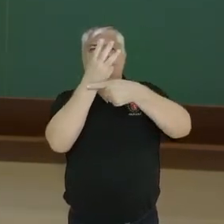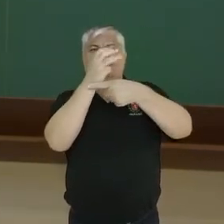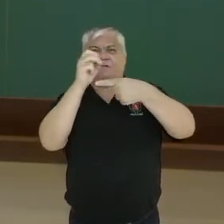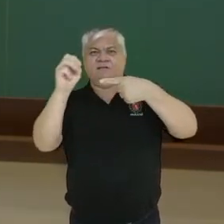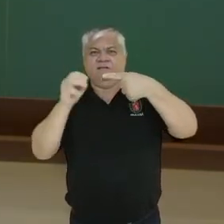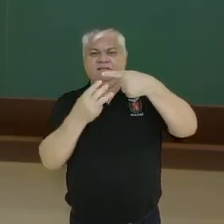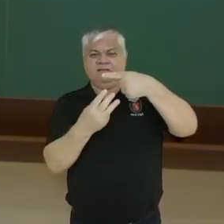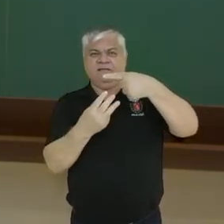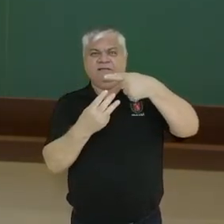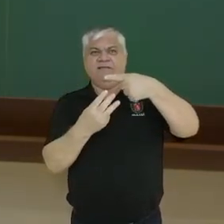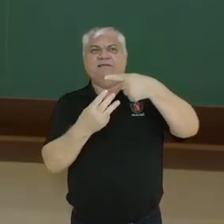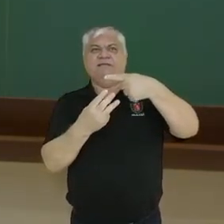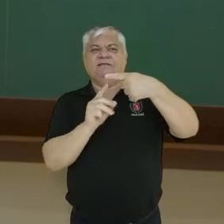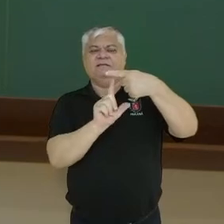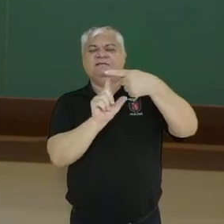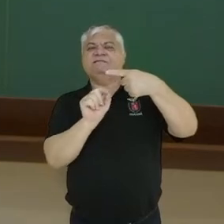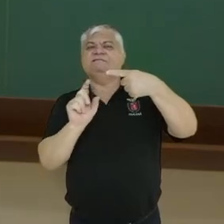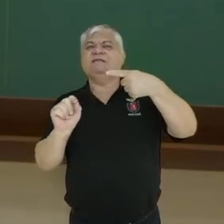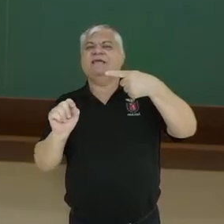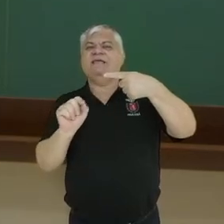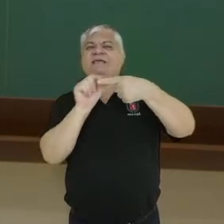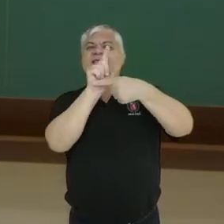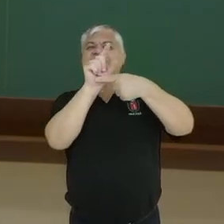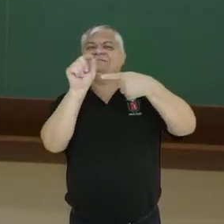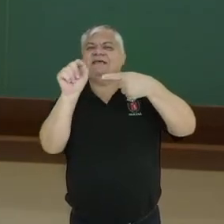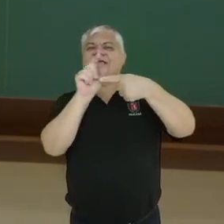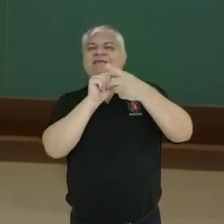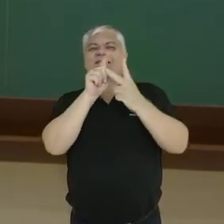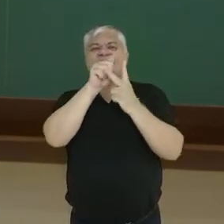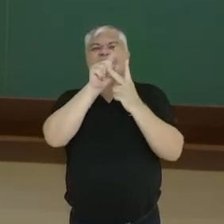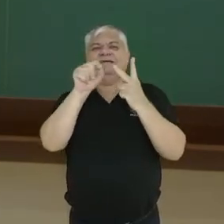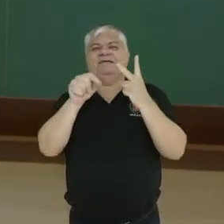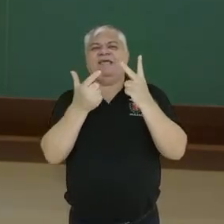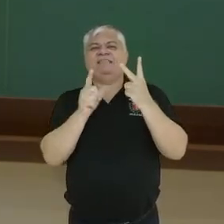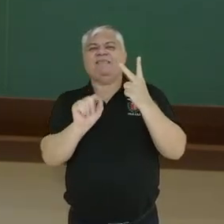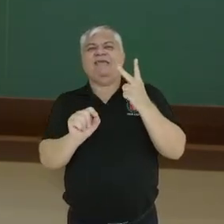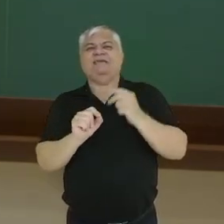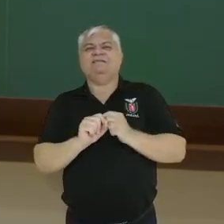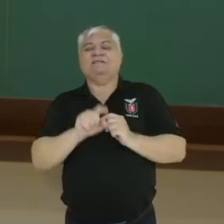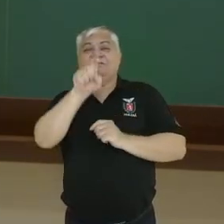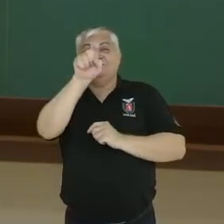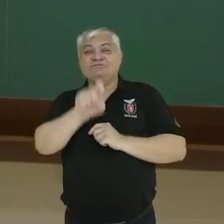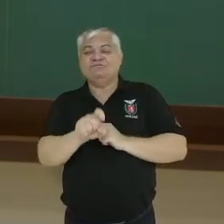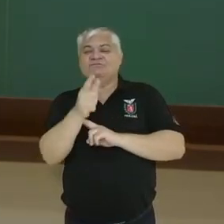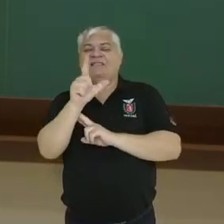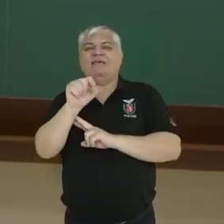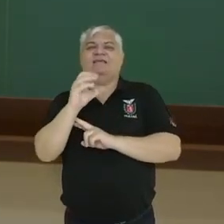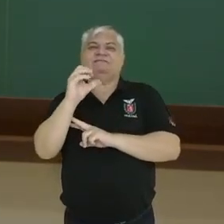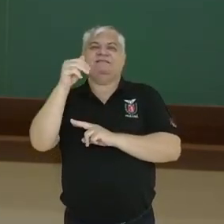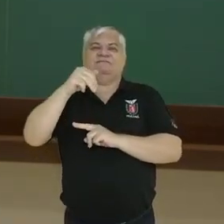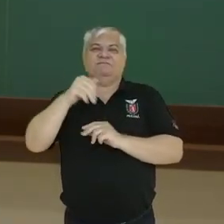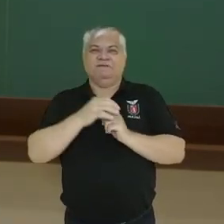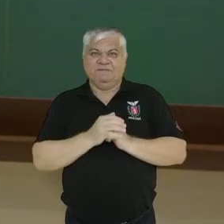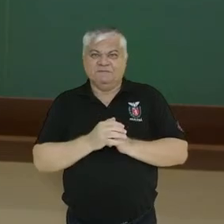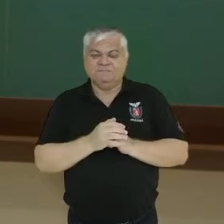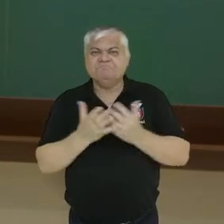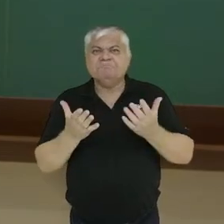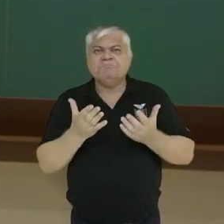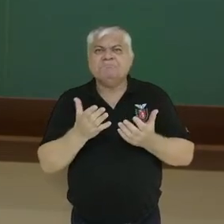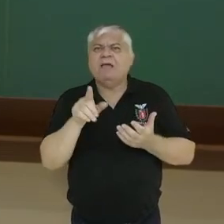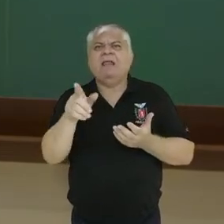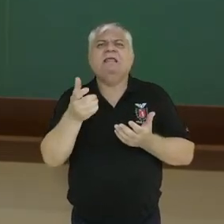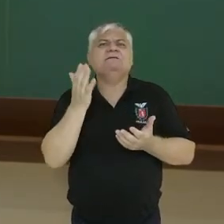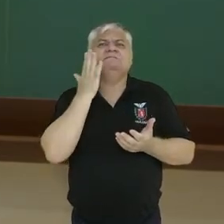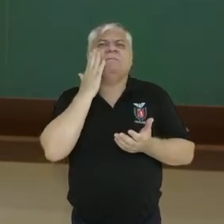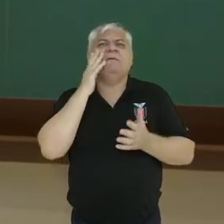dá 100, e o quadrado passa na forma de raiz, 10. Então x é 10 centímetros. Mas ele queria o que mesmo?